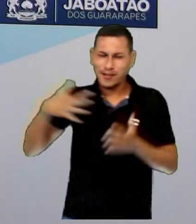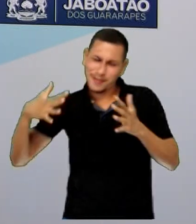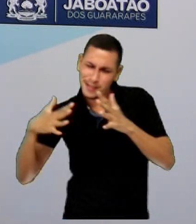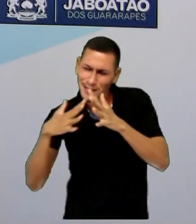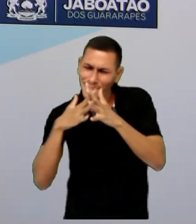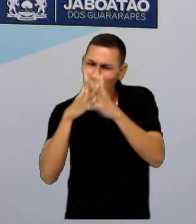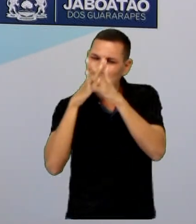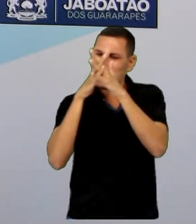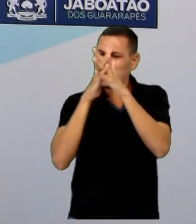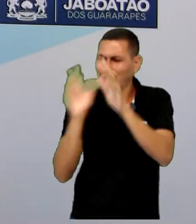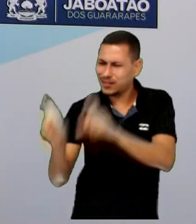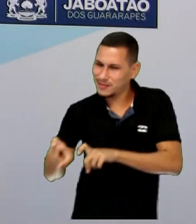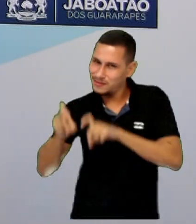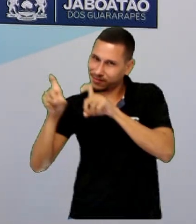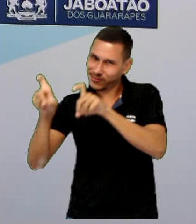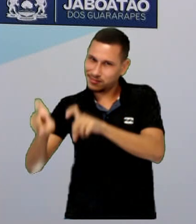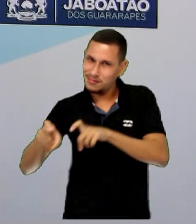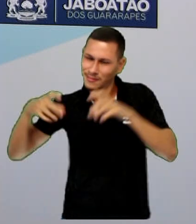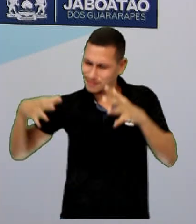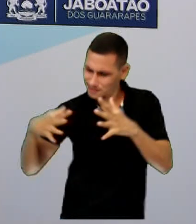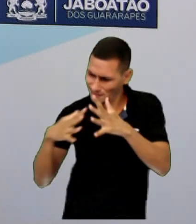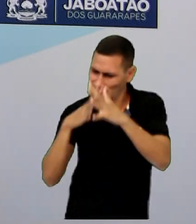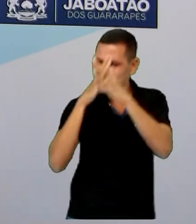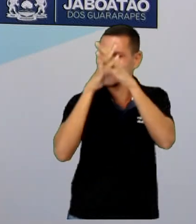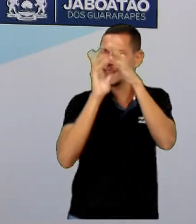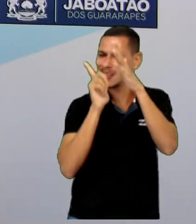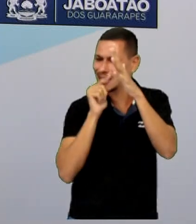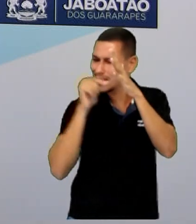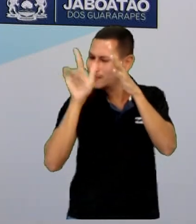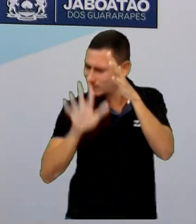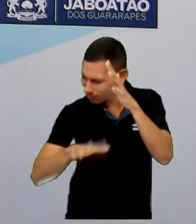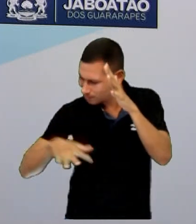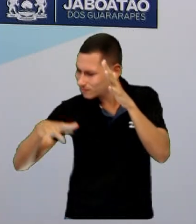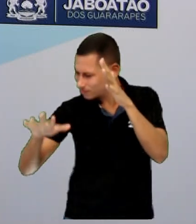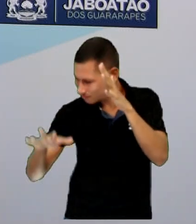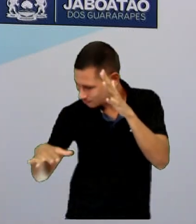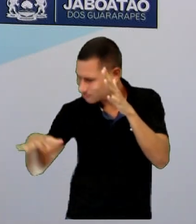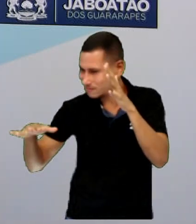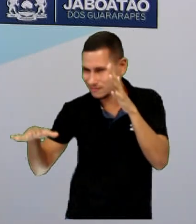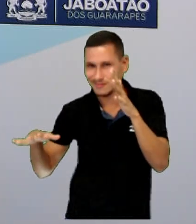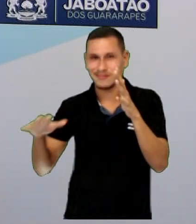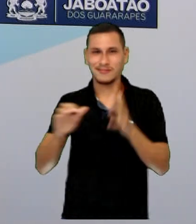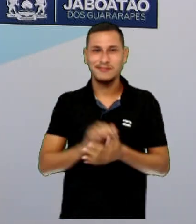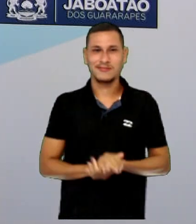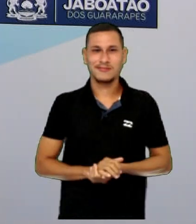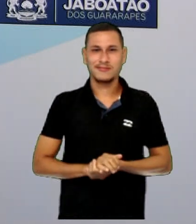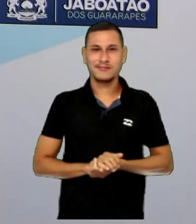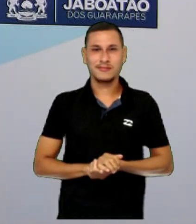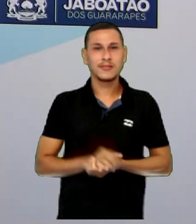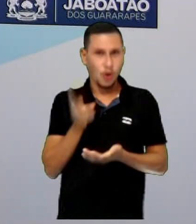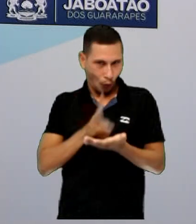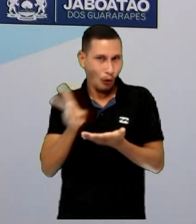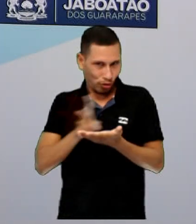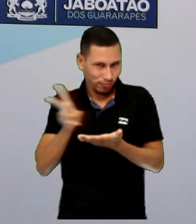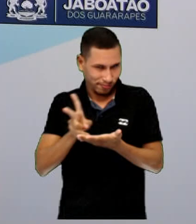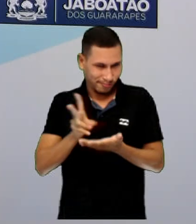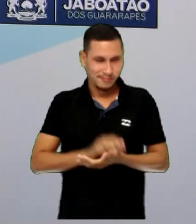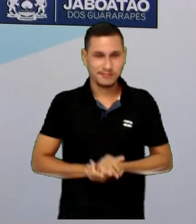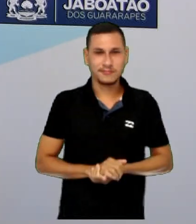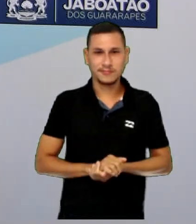na roça, numa palhoça perto da beira do rio. Continuando a